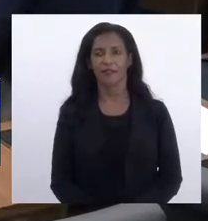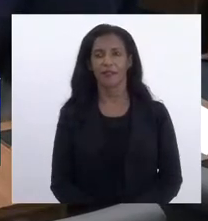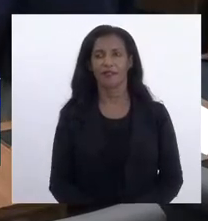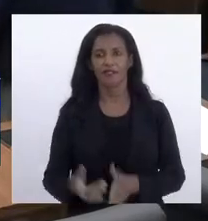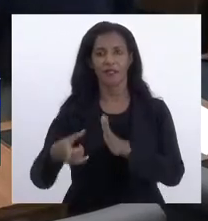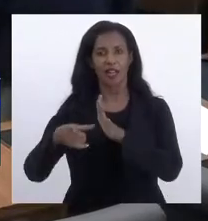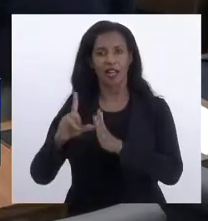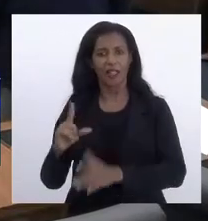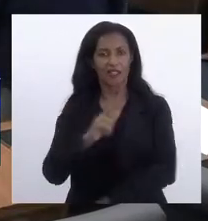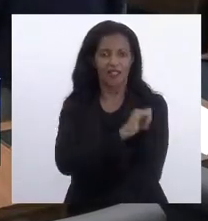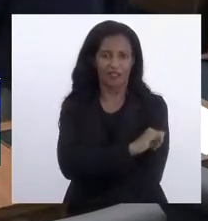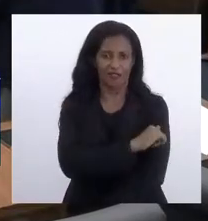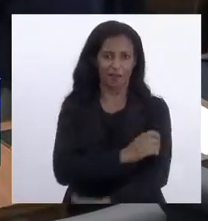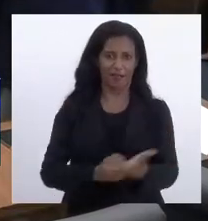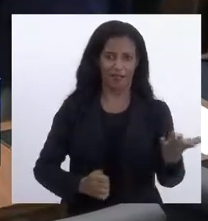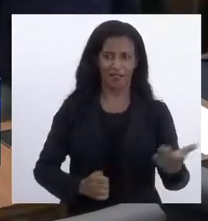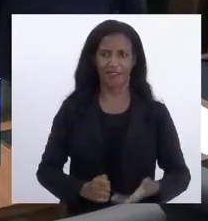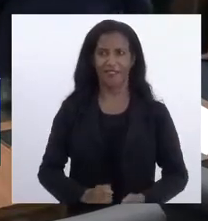enfermeira.